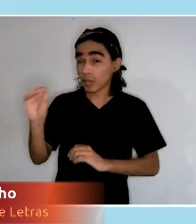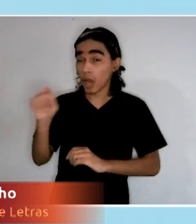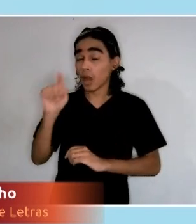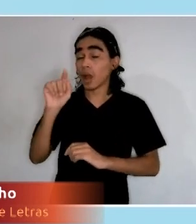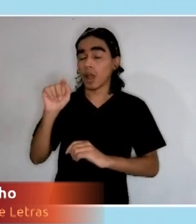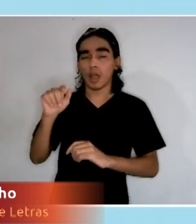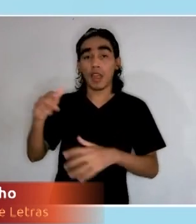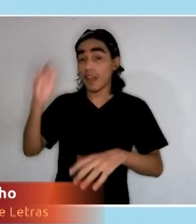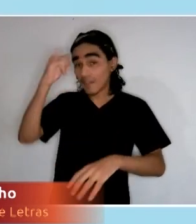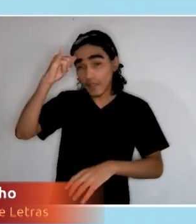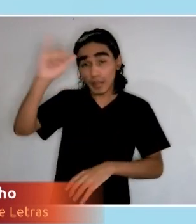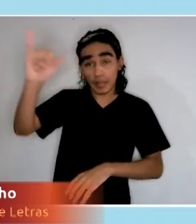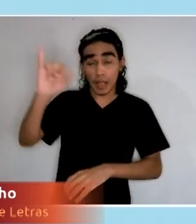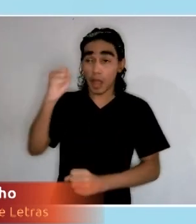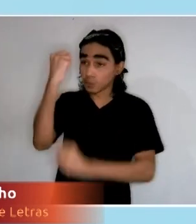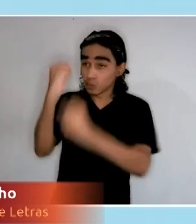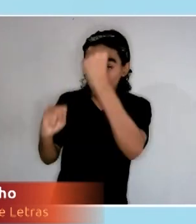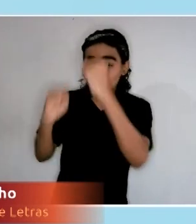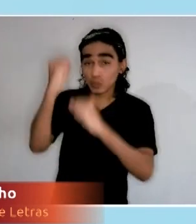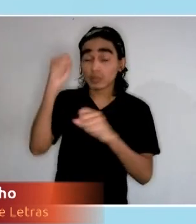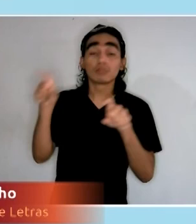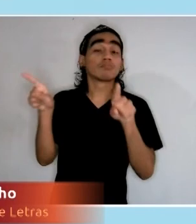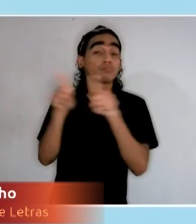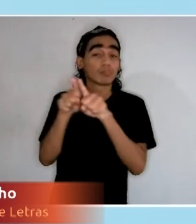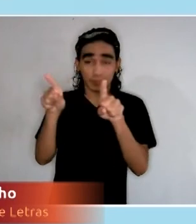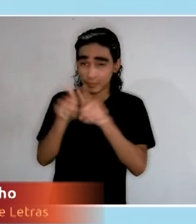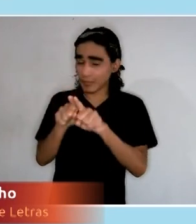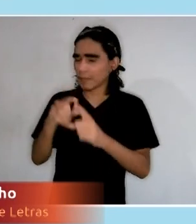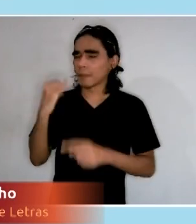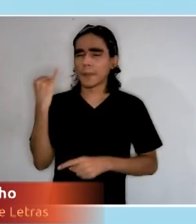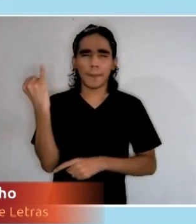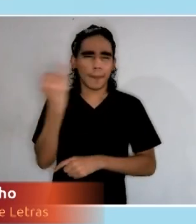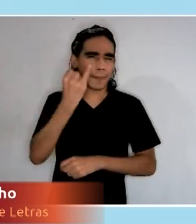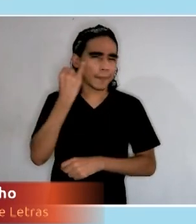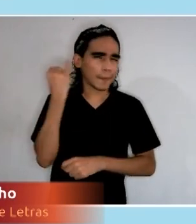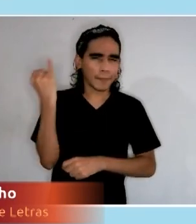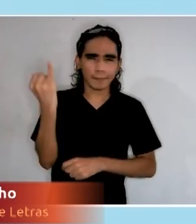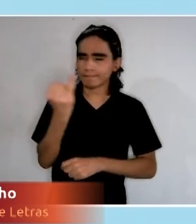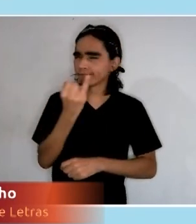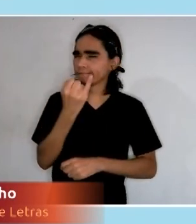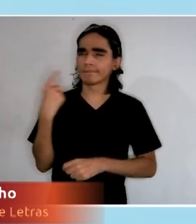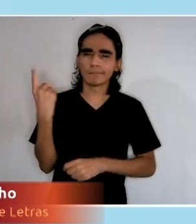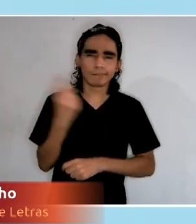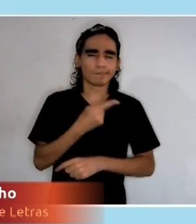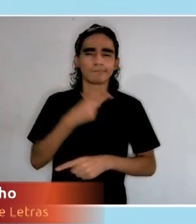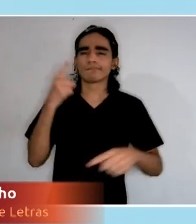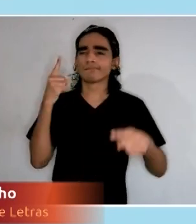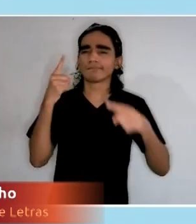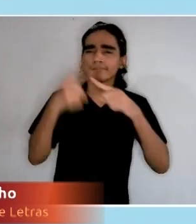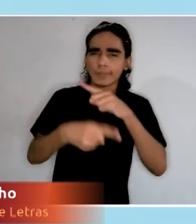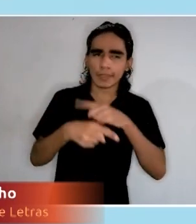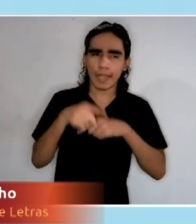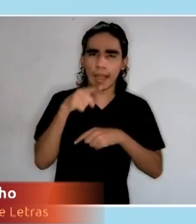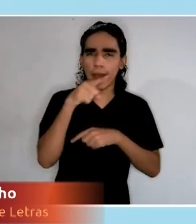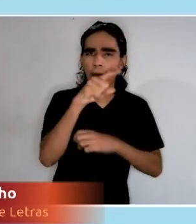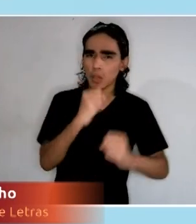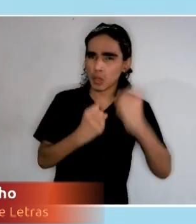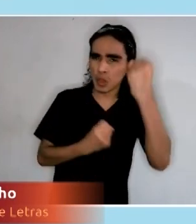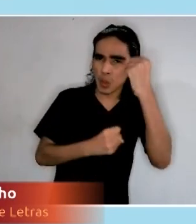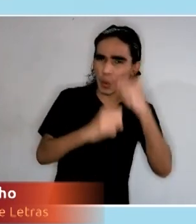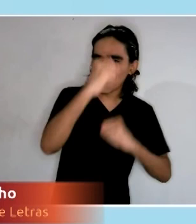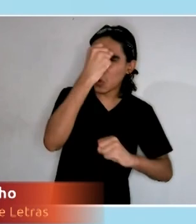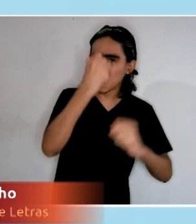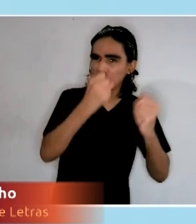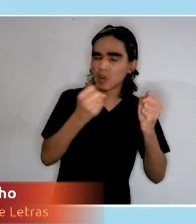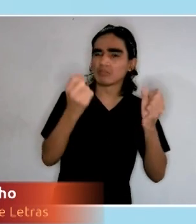políticas de regulação do mercado, que é fundamental que a gente impeça a indústria alimentícia continuar produzindo essa